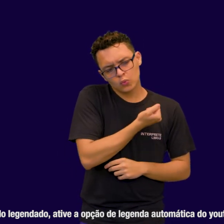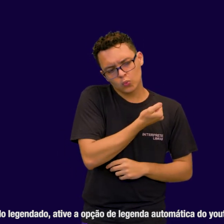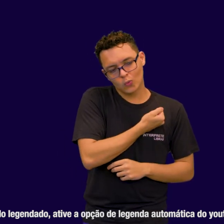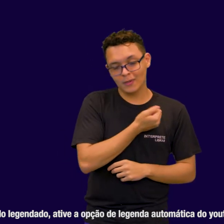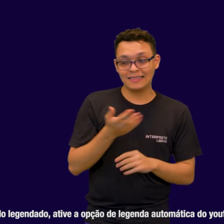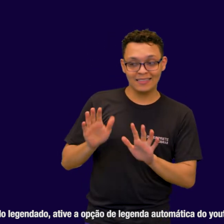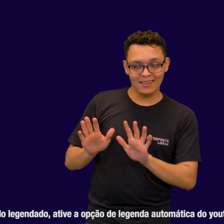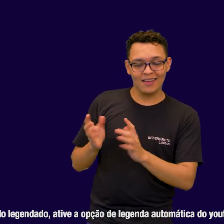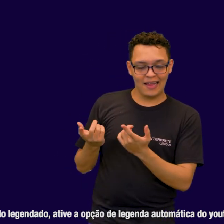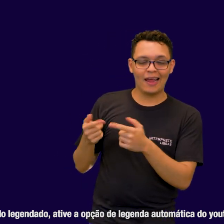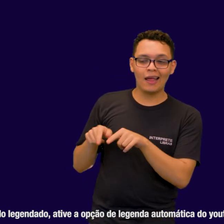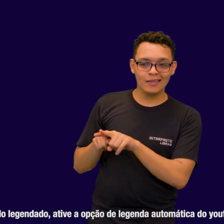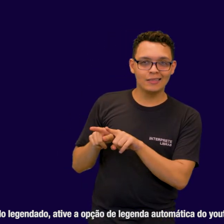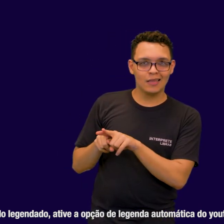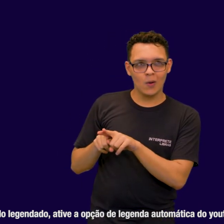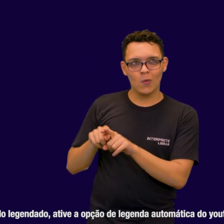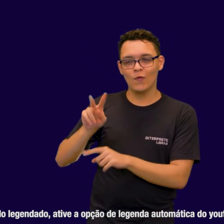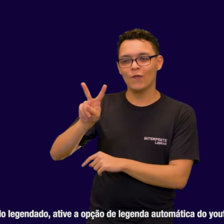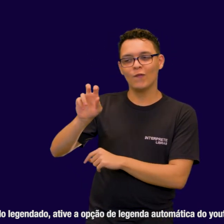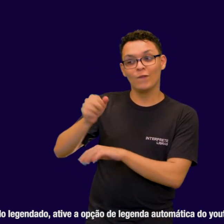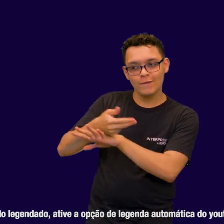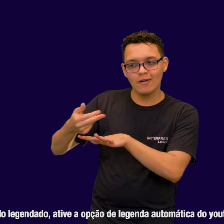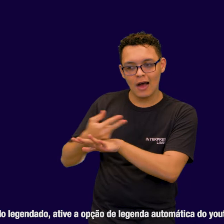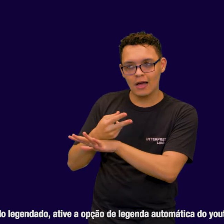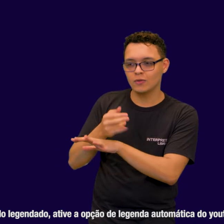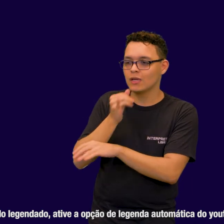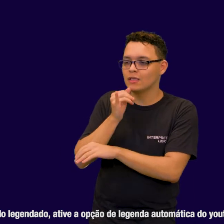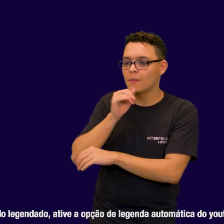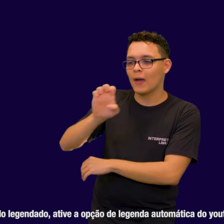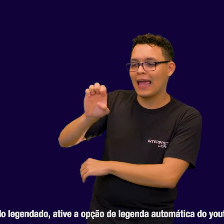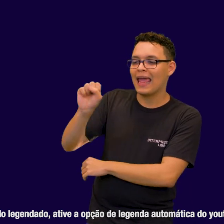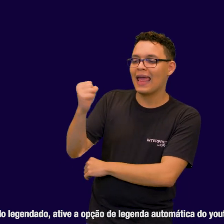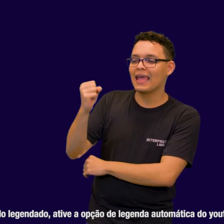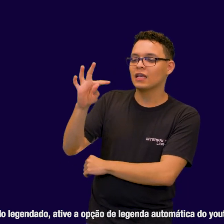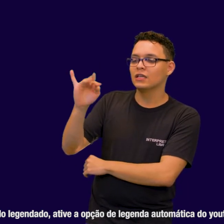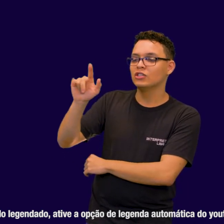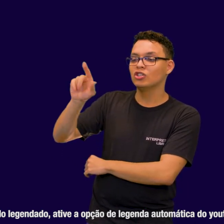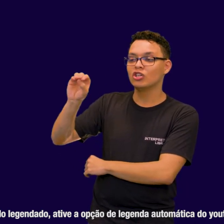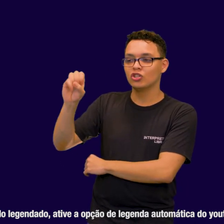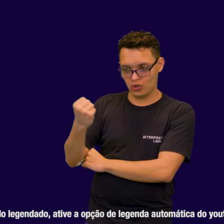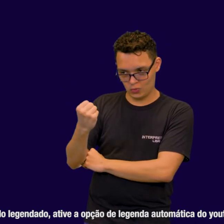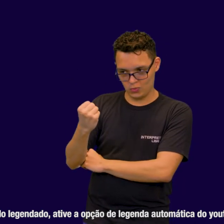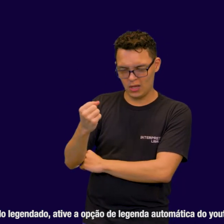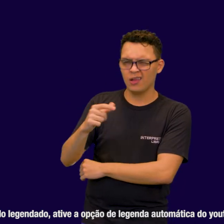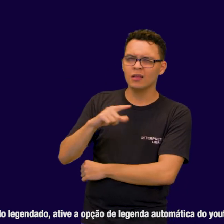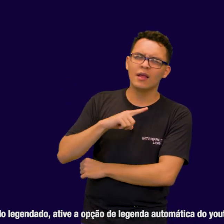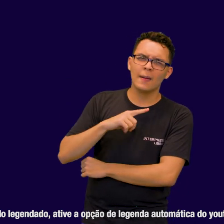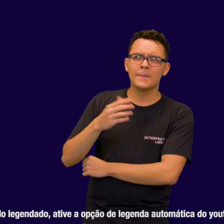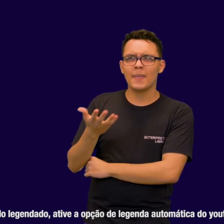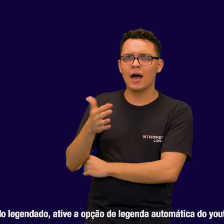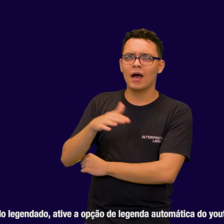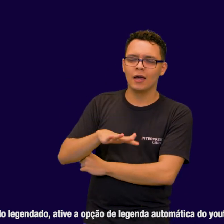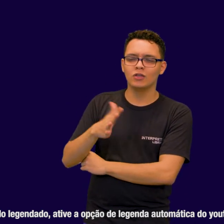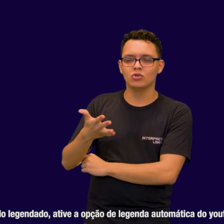variedades? Olha, a gente chama as variedades de cerveja de estilos de cervejas. A gente tem entre